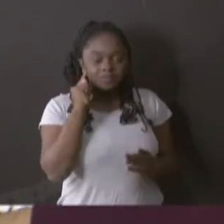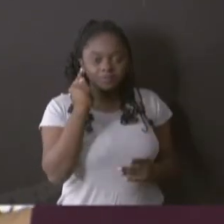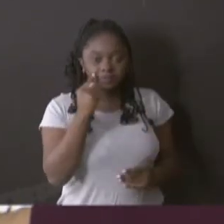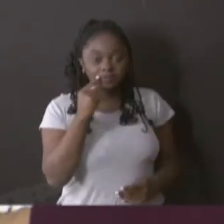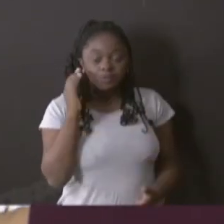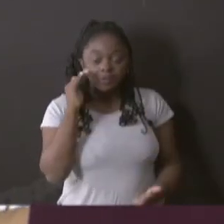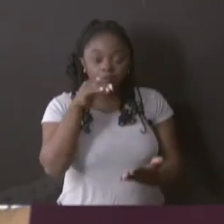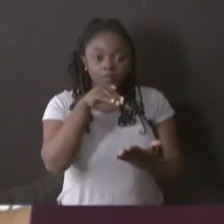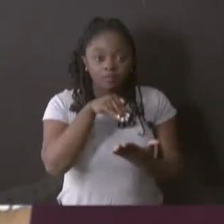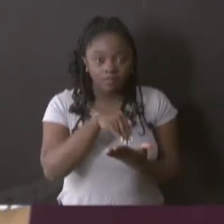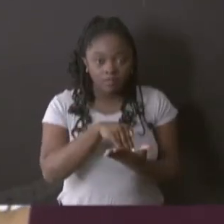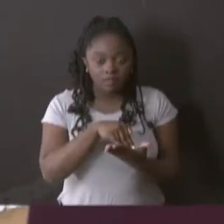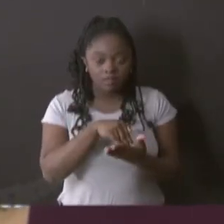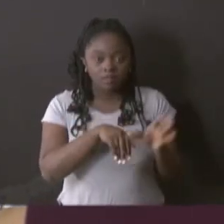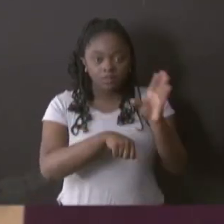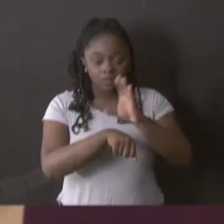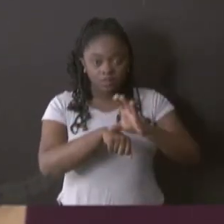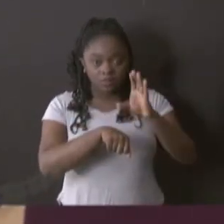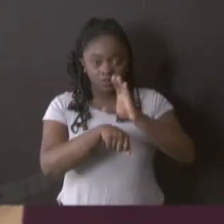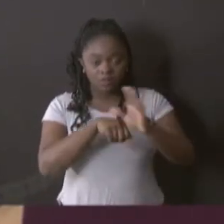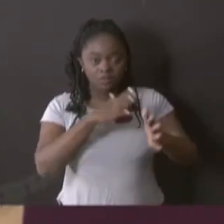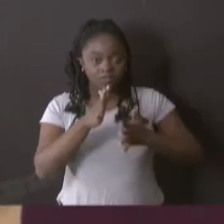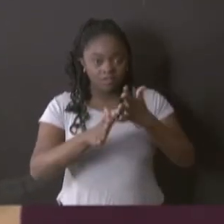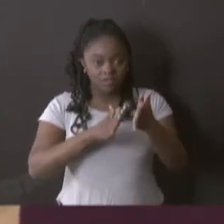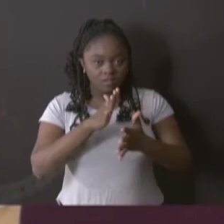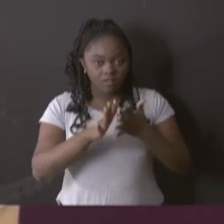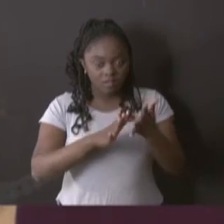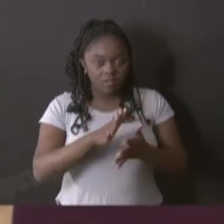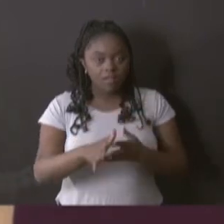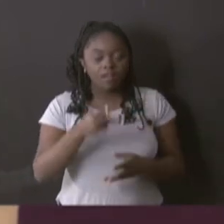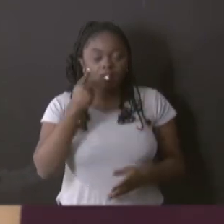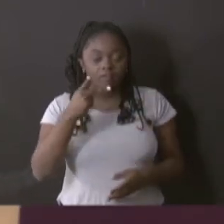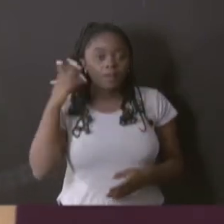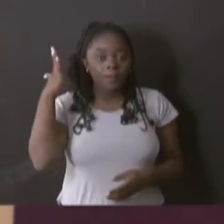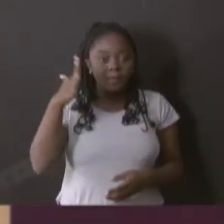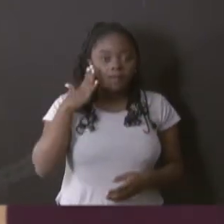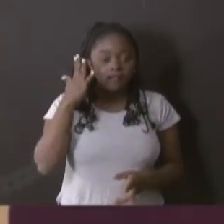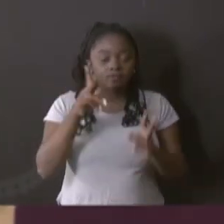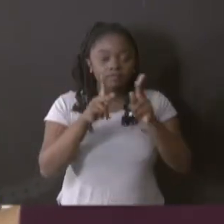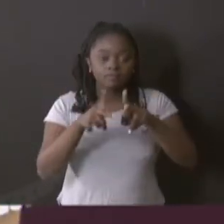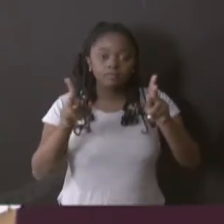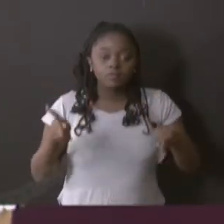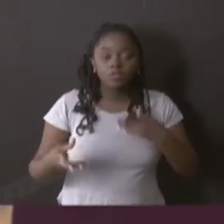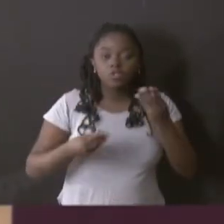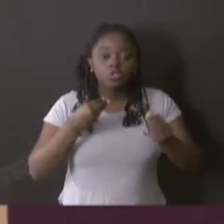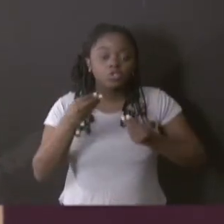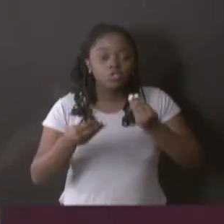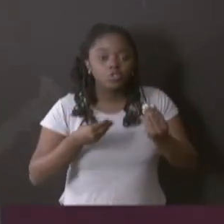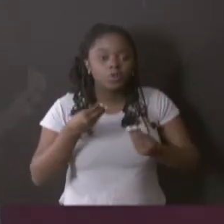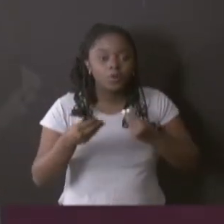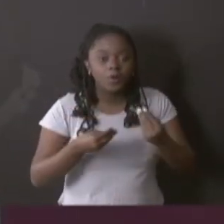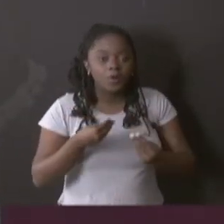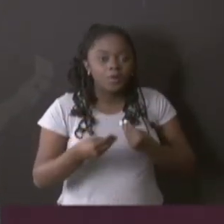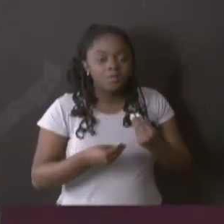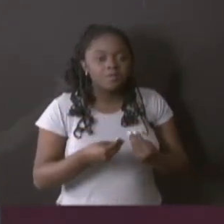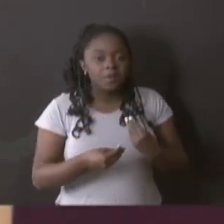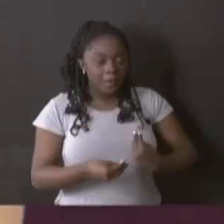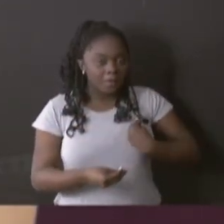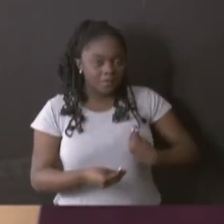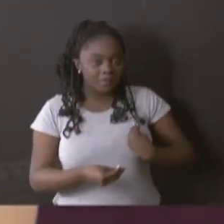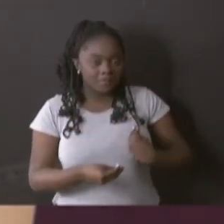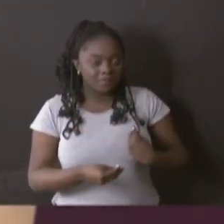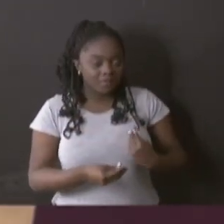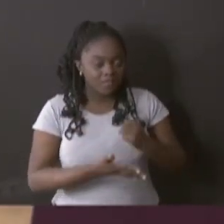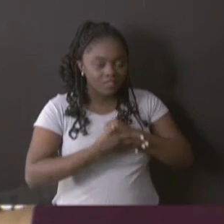do curso, ele dá uma palestra para os professores de como lidar com uma pessoa surda em sala de aula. Que vitórias!